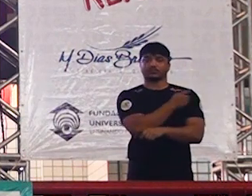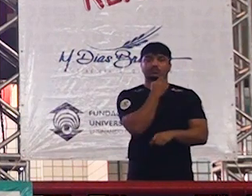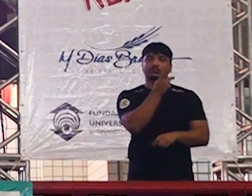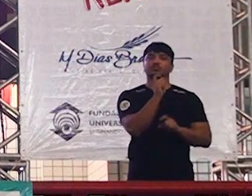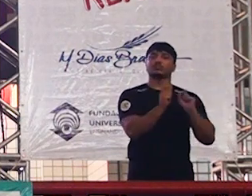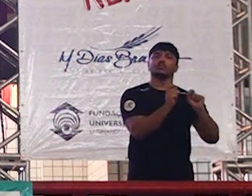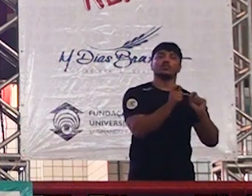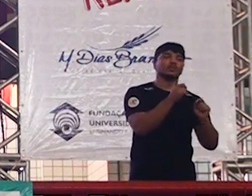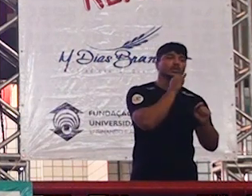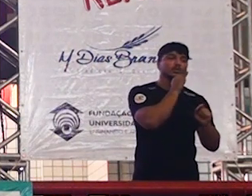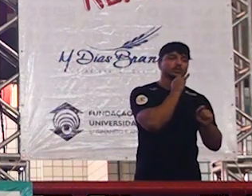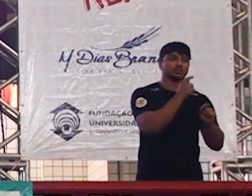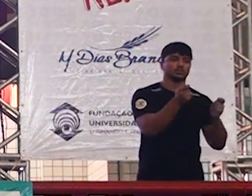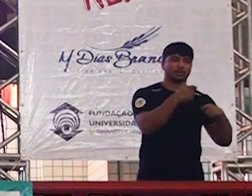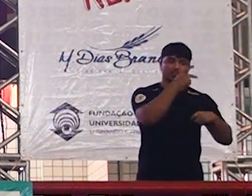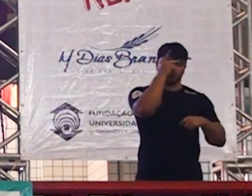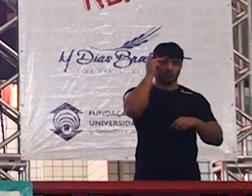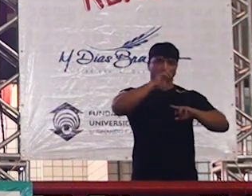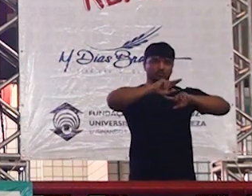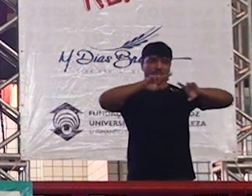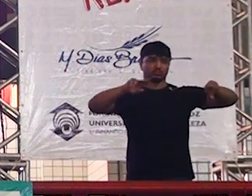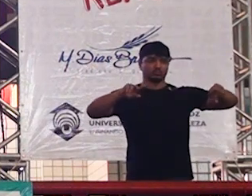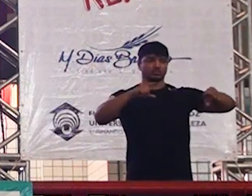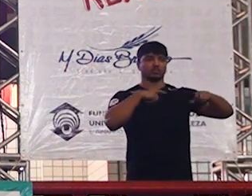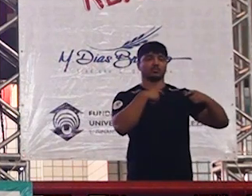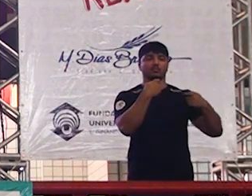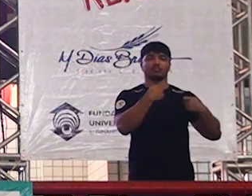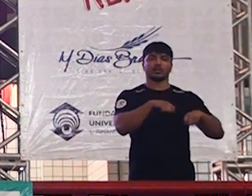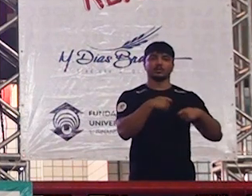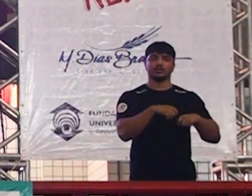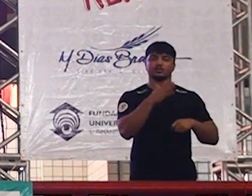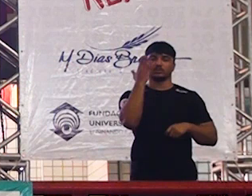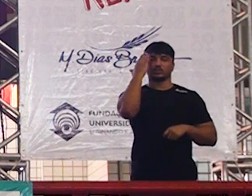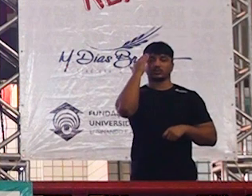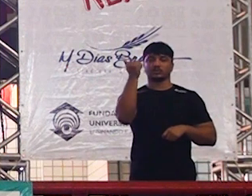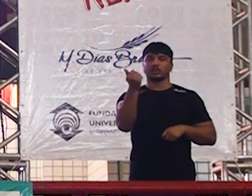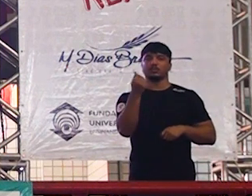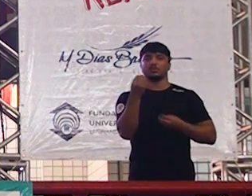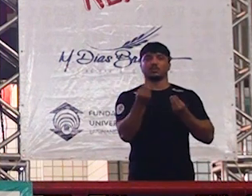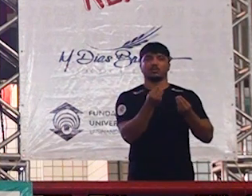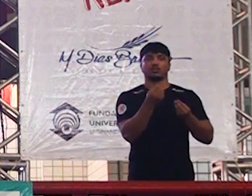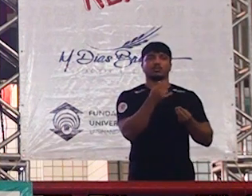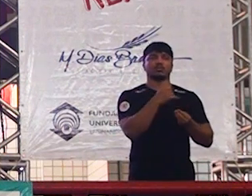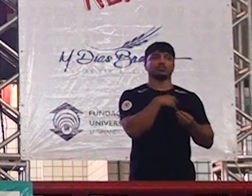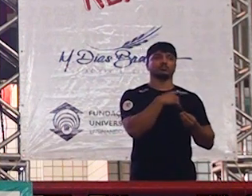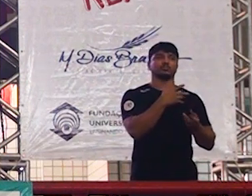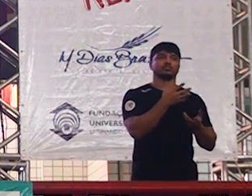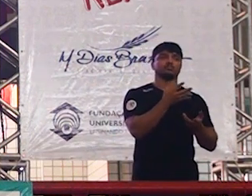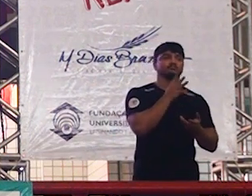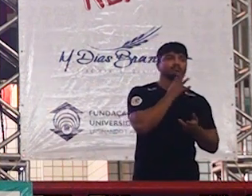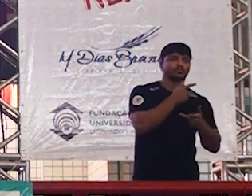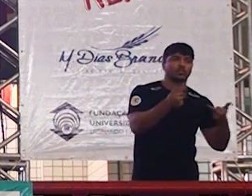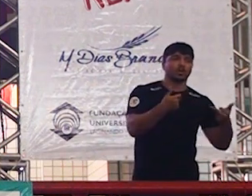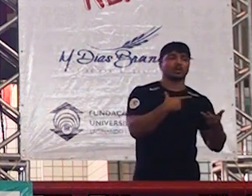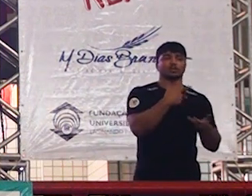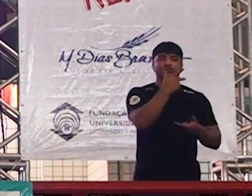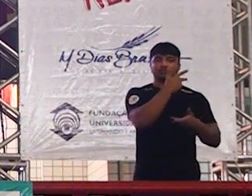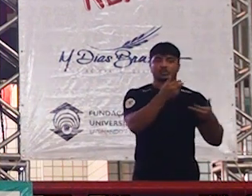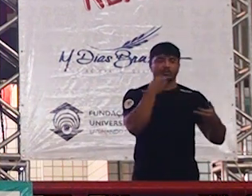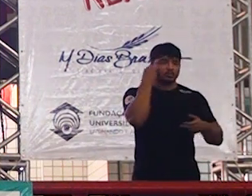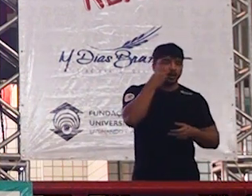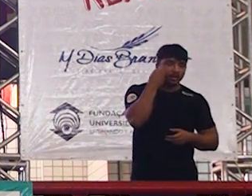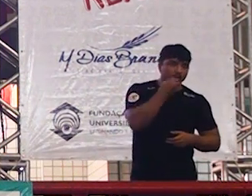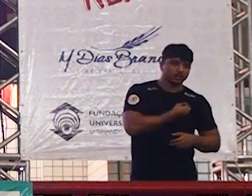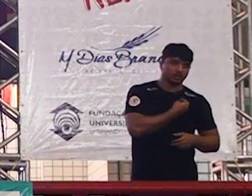que as pessoas, elas deveriam saber colher mais as experiências da vida. Para isso,